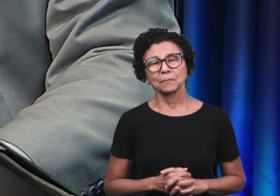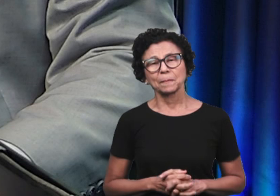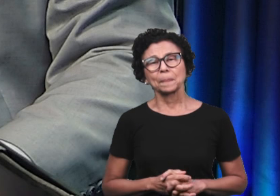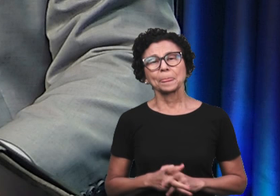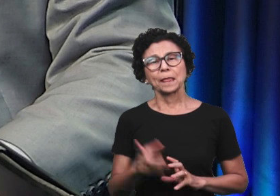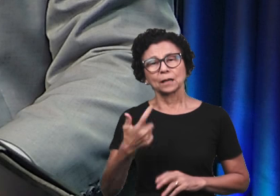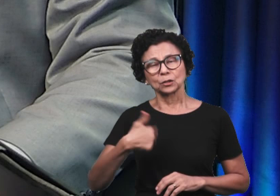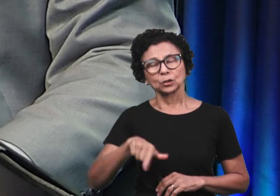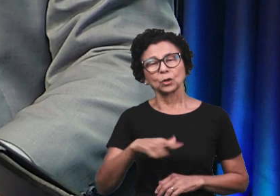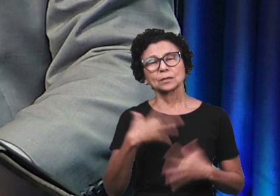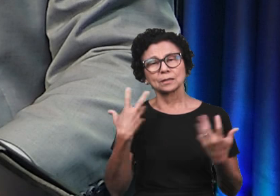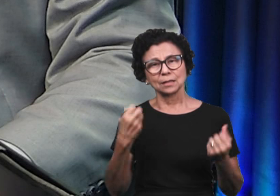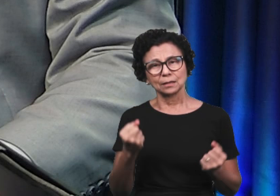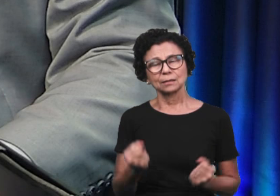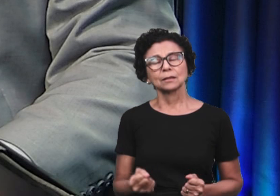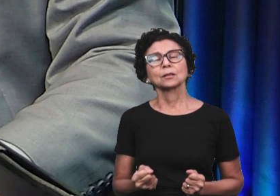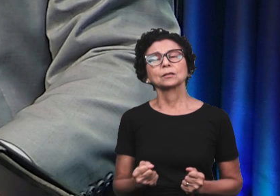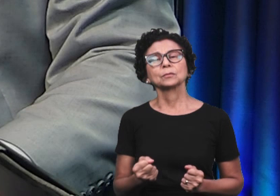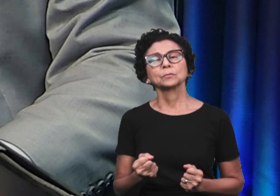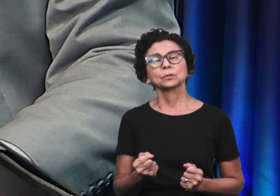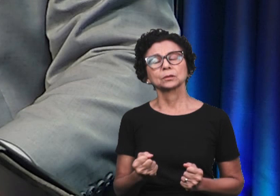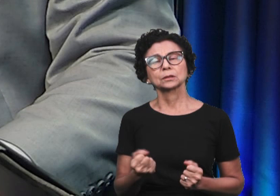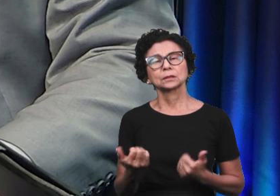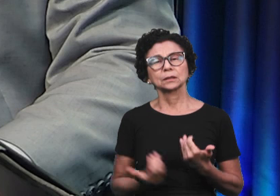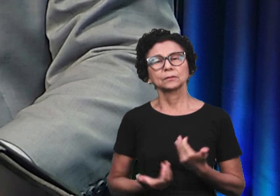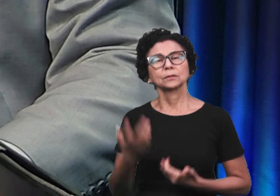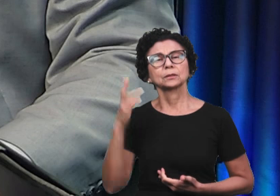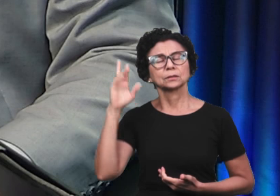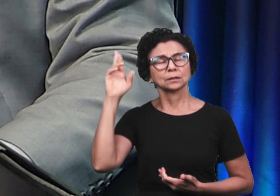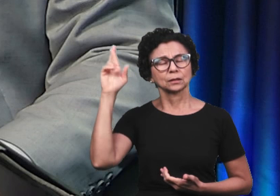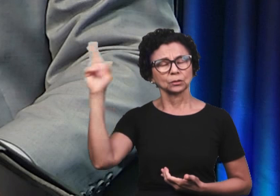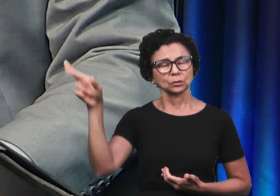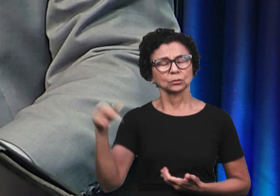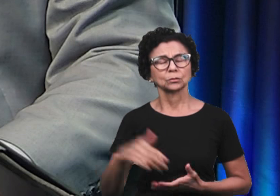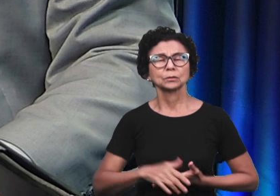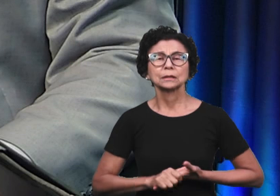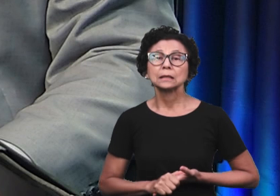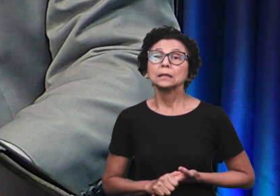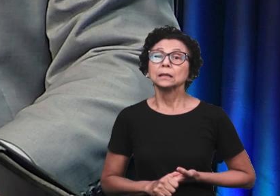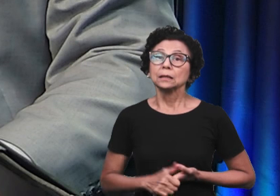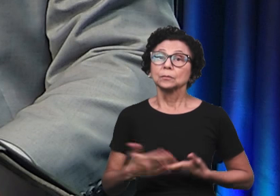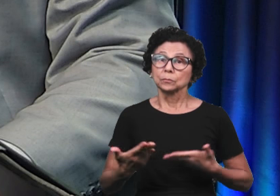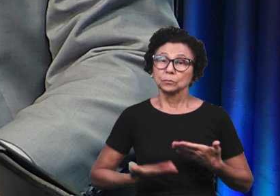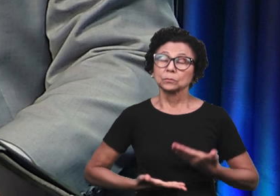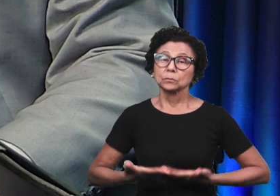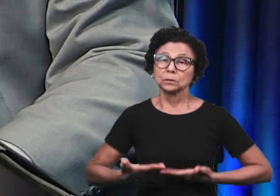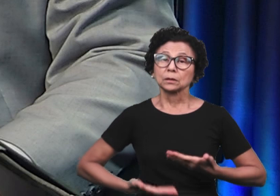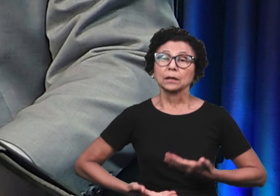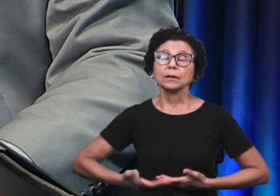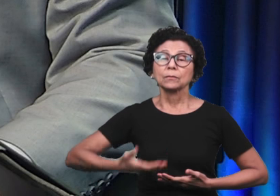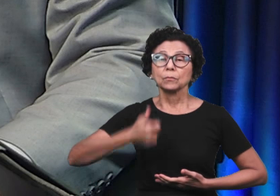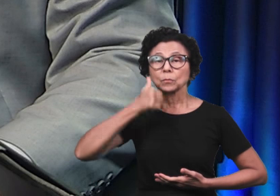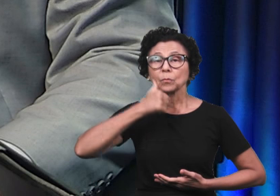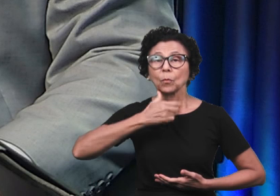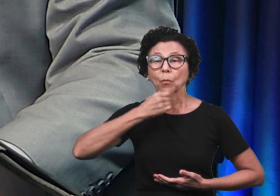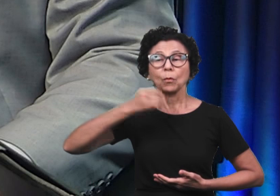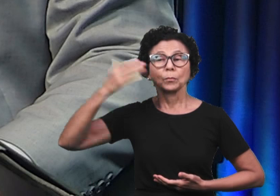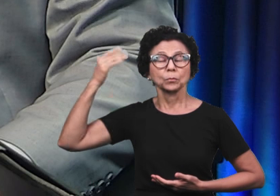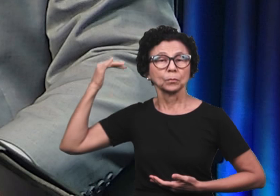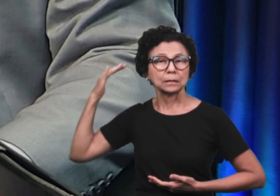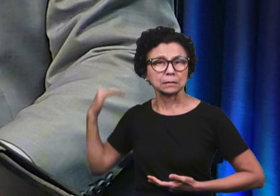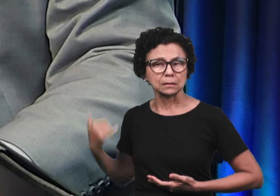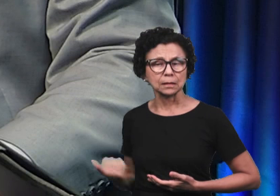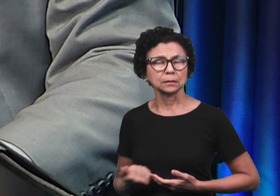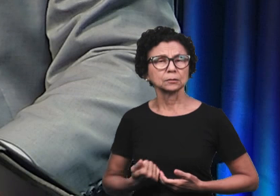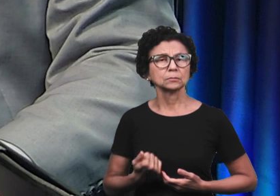de muitos servos do passado que foram vitoriosos porque atenderam